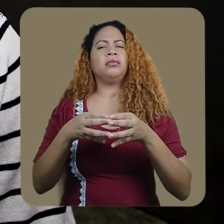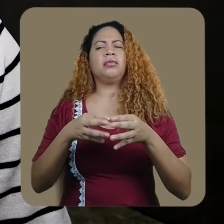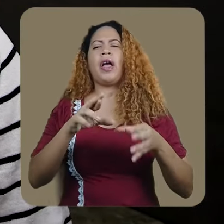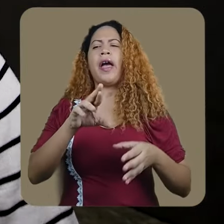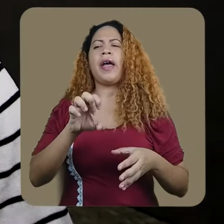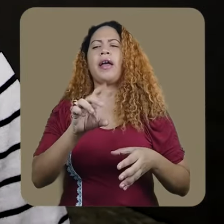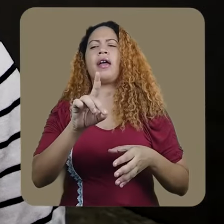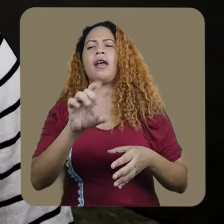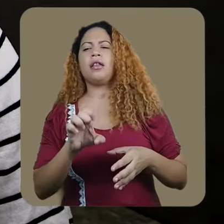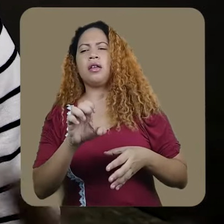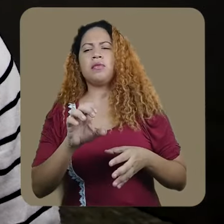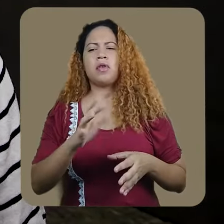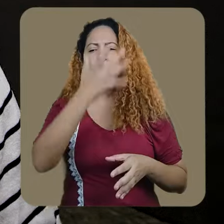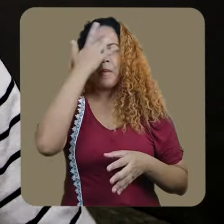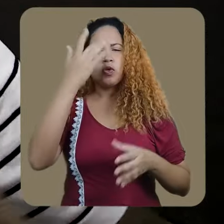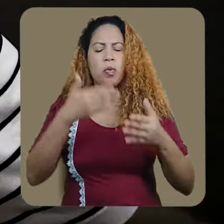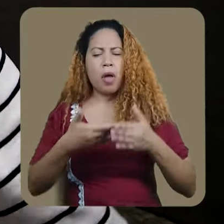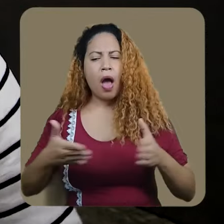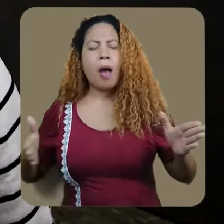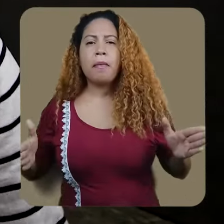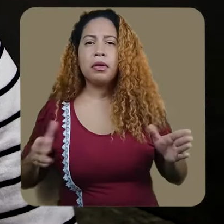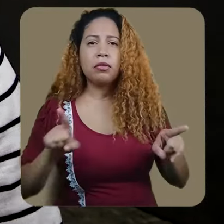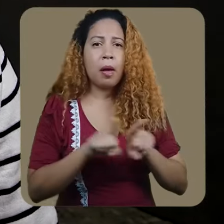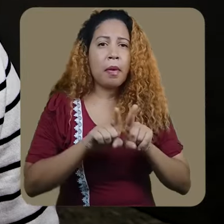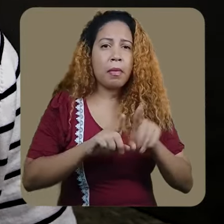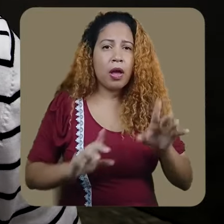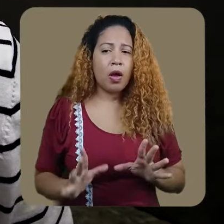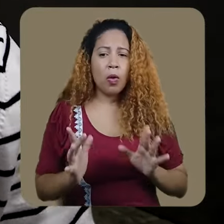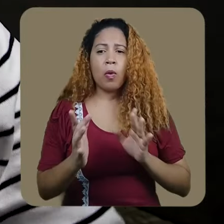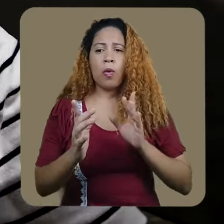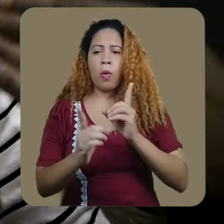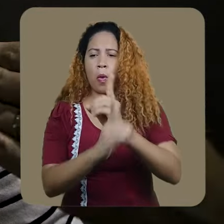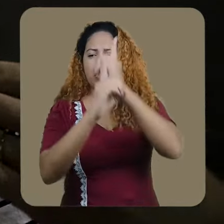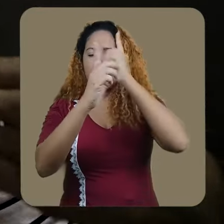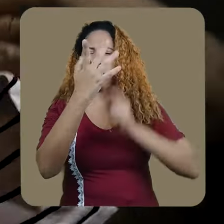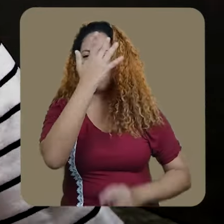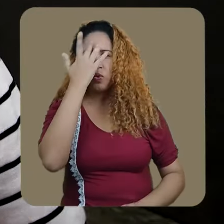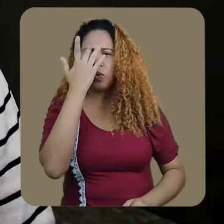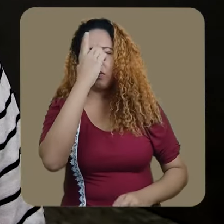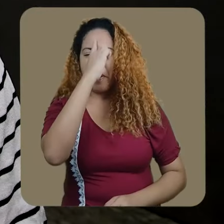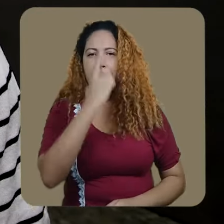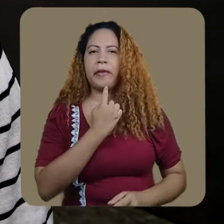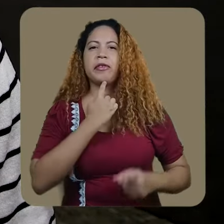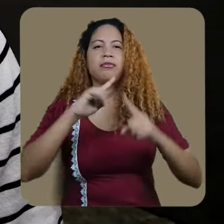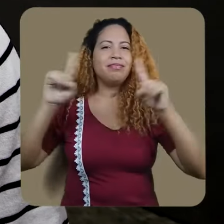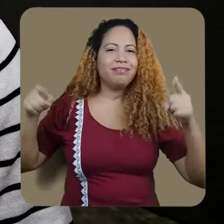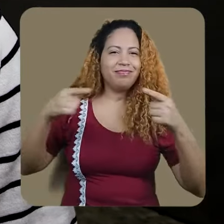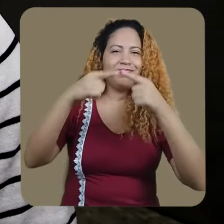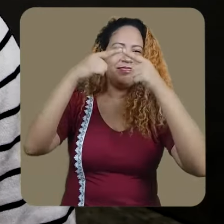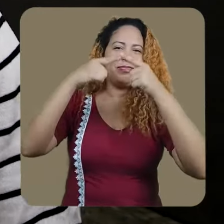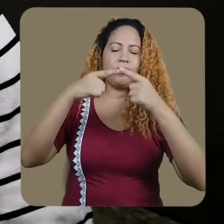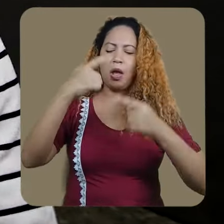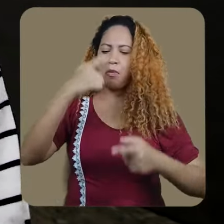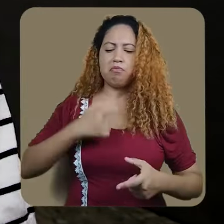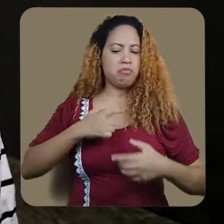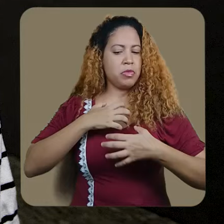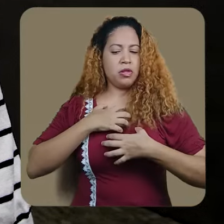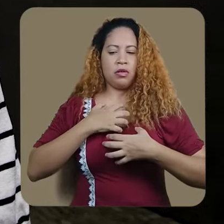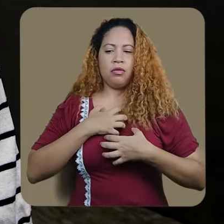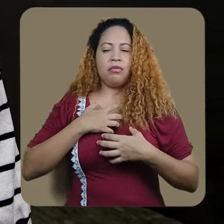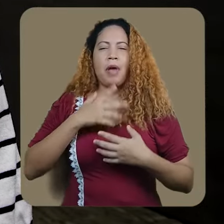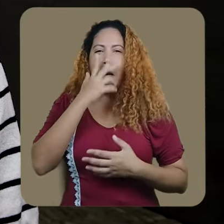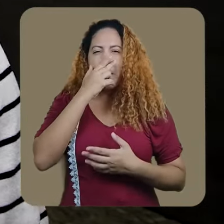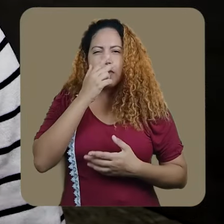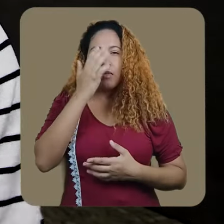E quando uma pessoa ou um grupo se abre para isso, encontra pessoas que correspondem. Então, eu me sinto como uma